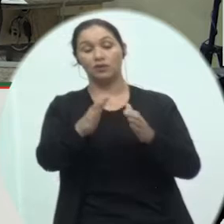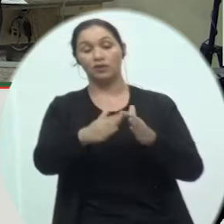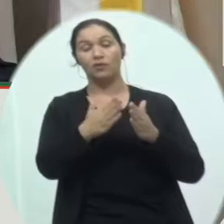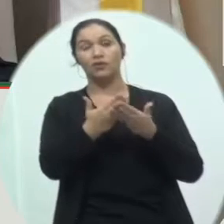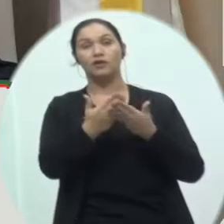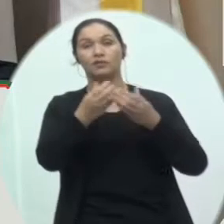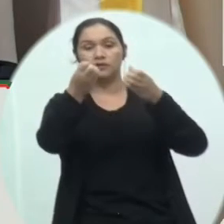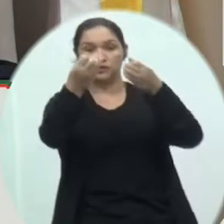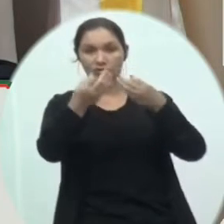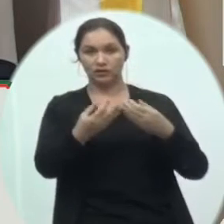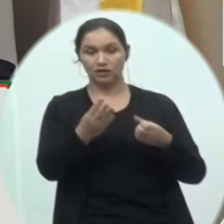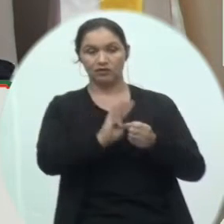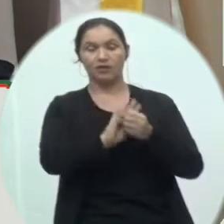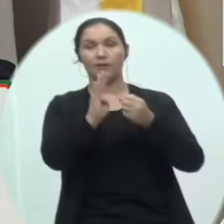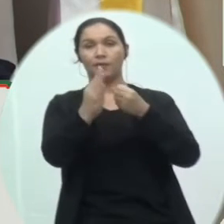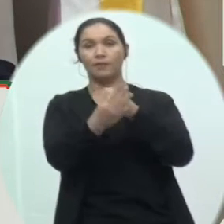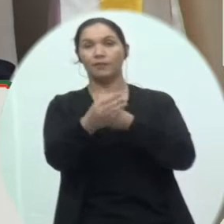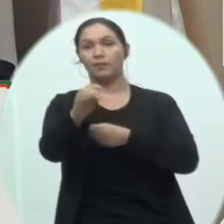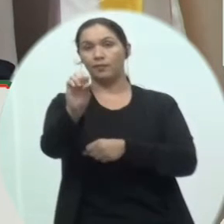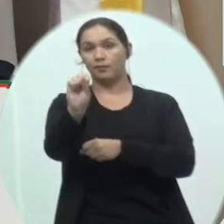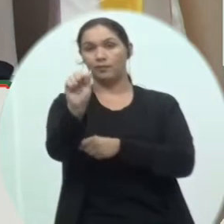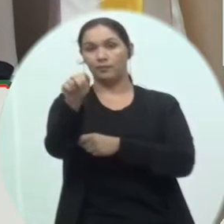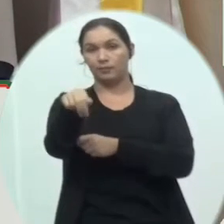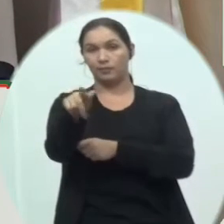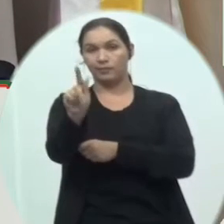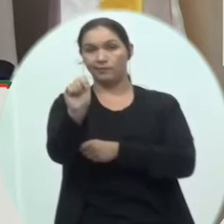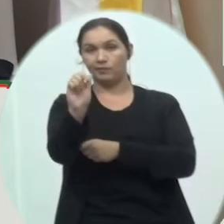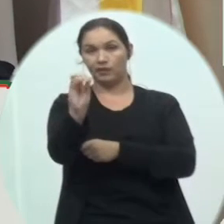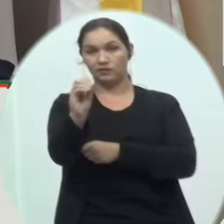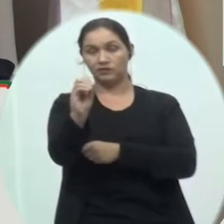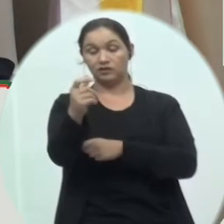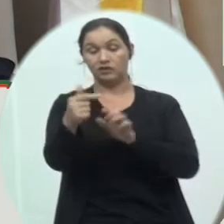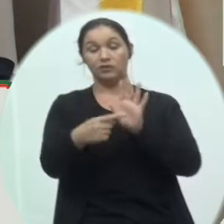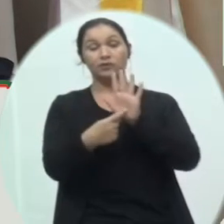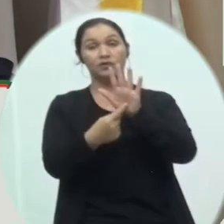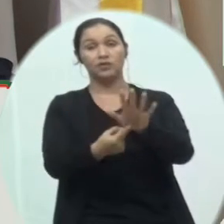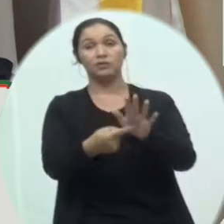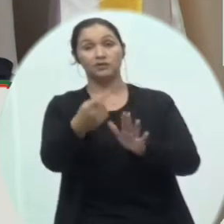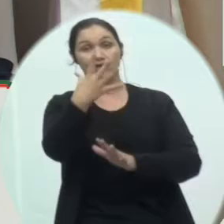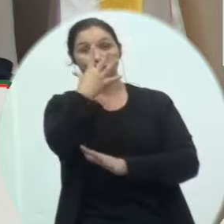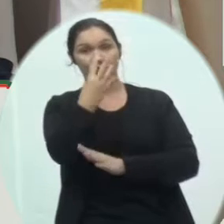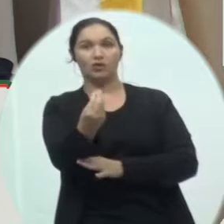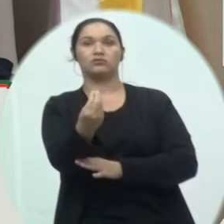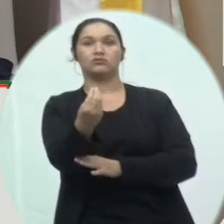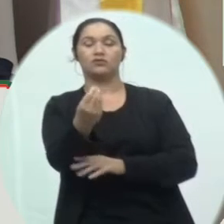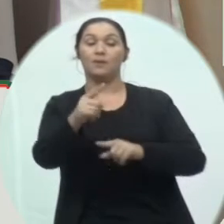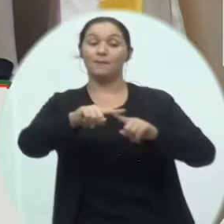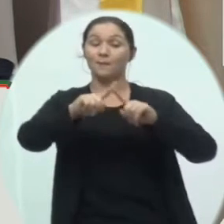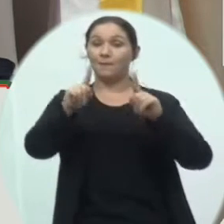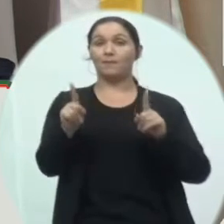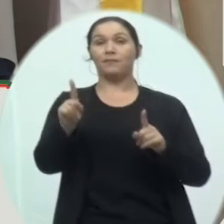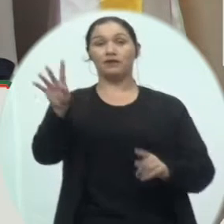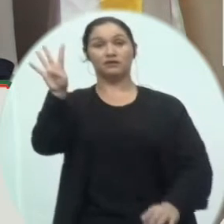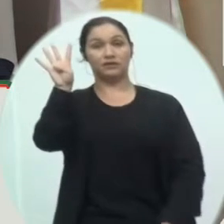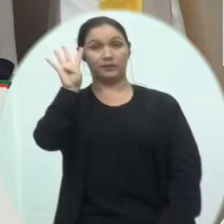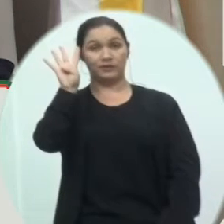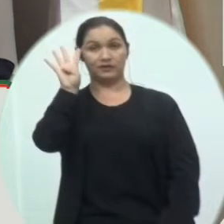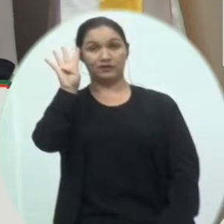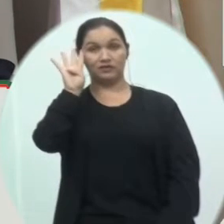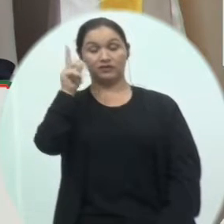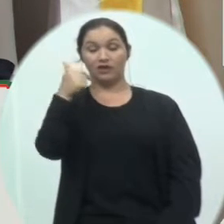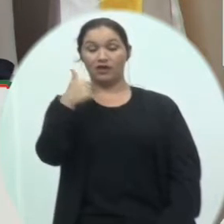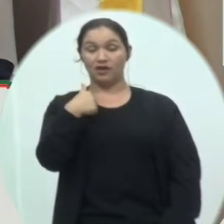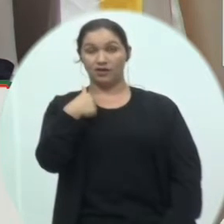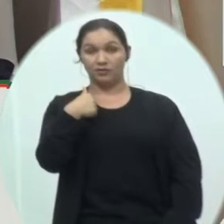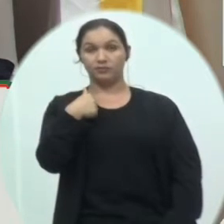onde eu mostrei algumas fotos da situação que se encontrava aquele local. E na quarta-feira eu procurei a secretária